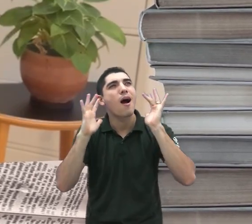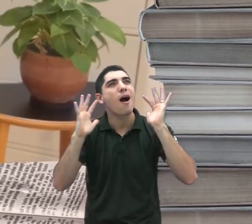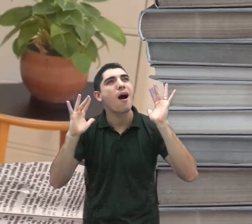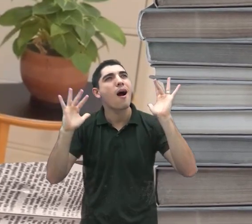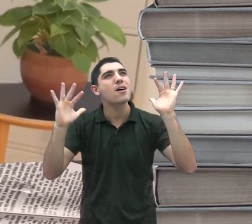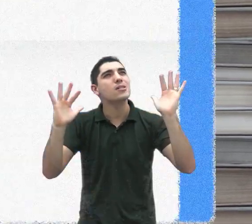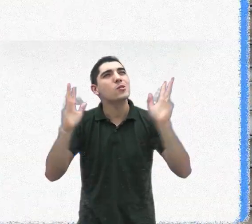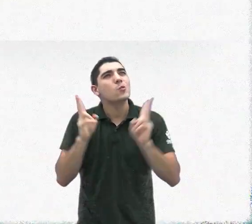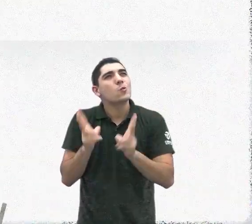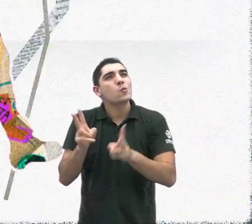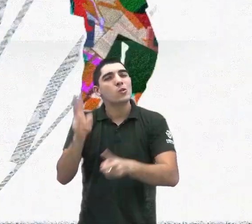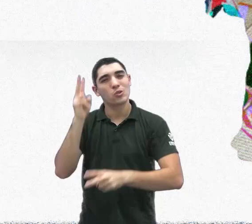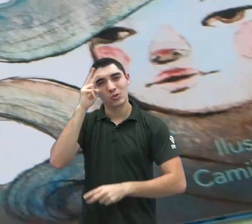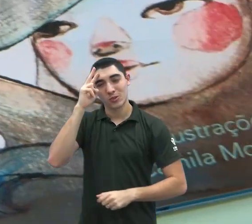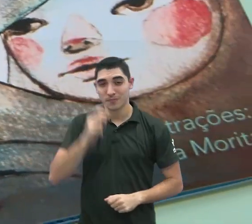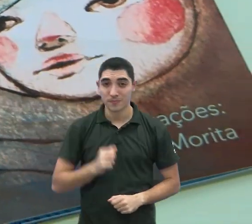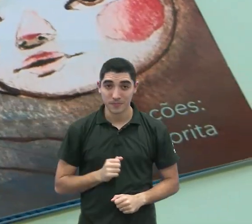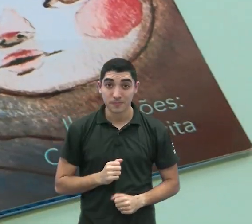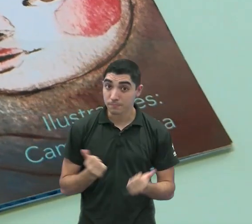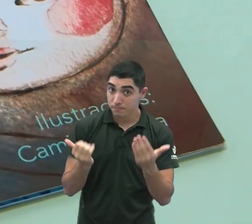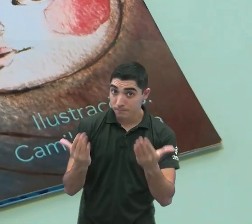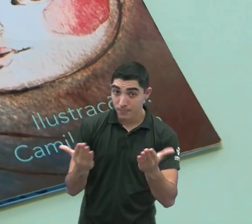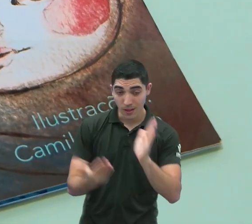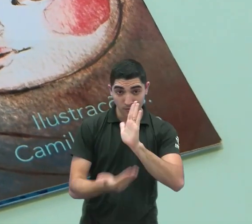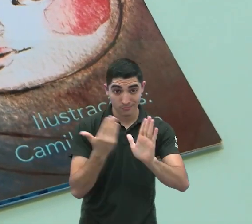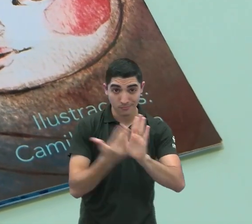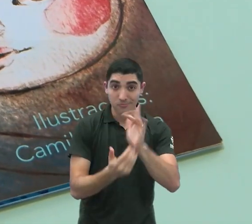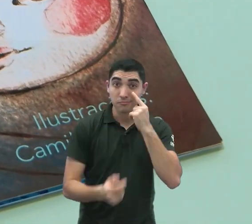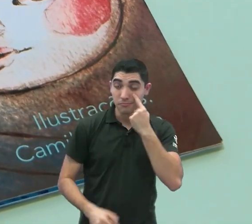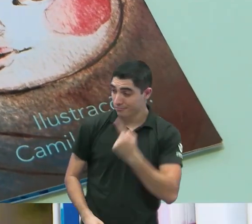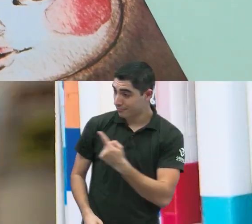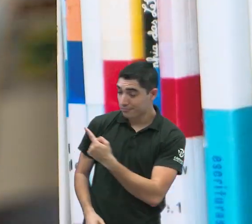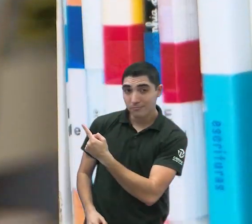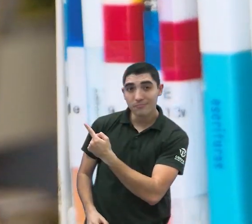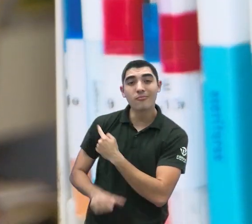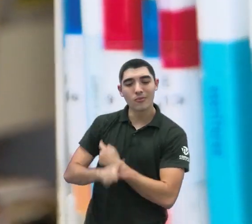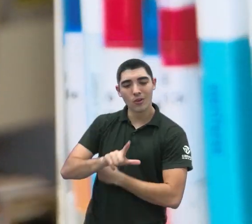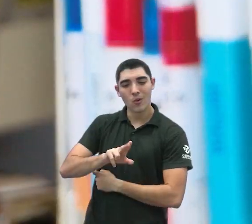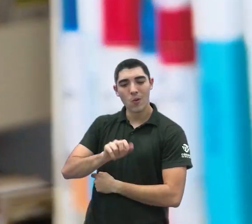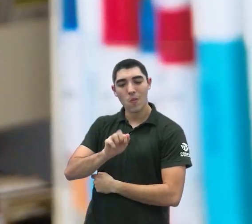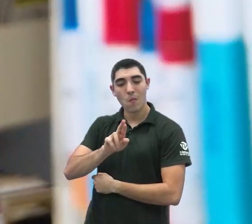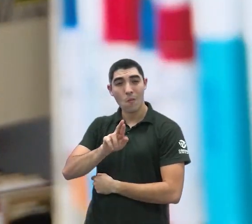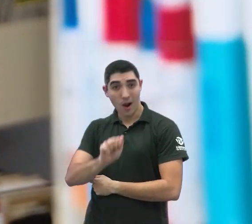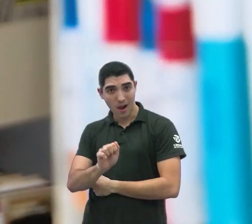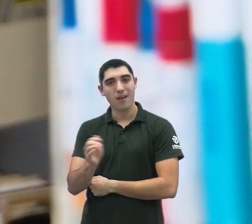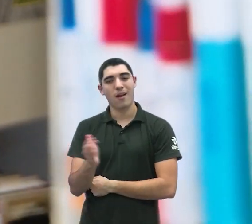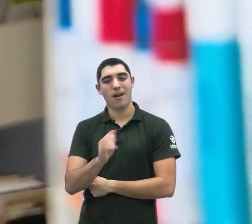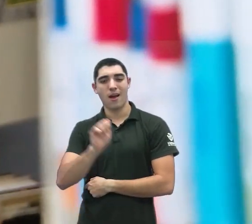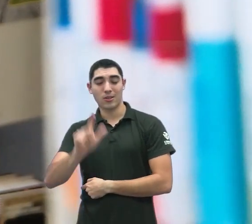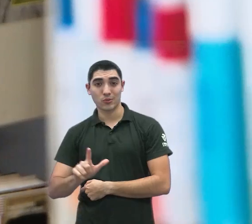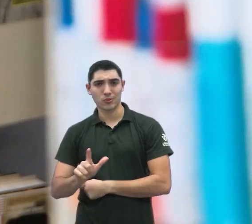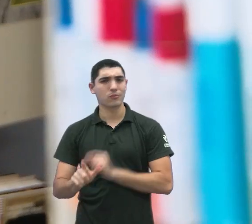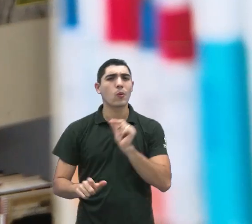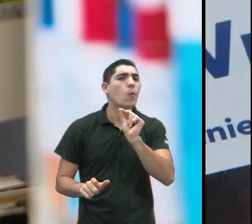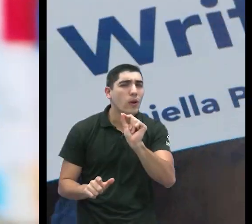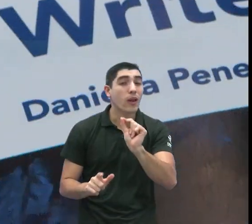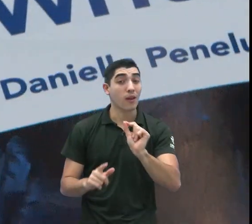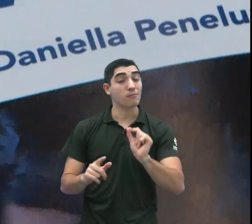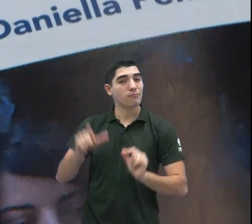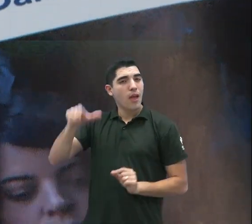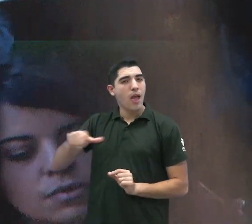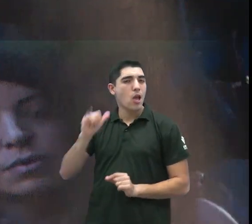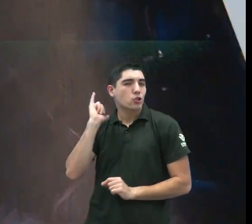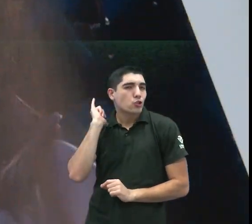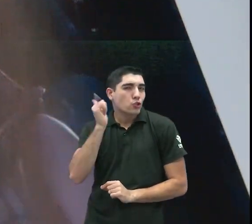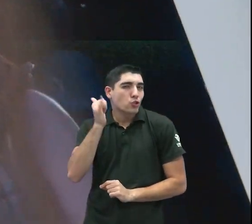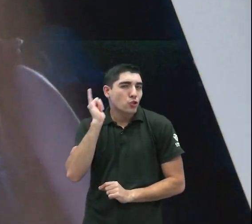terminaria aquela história. E uma dessas histórias é justamente Luar Azul. um conto que mistura os elementos de uma